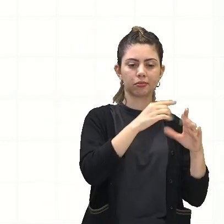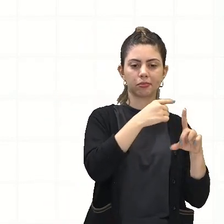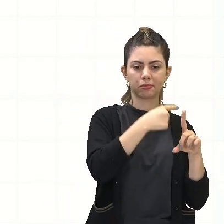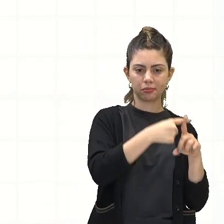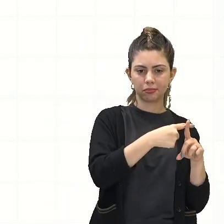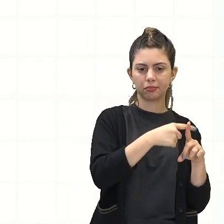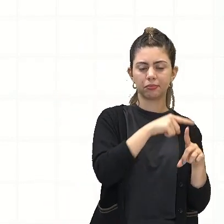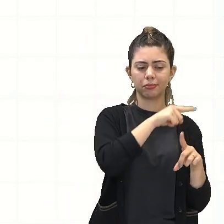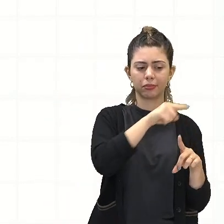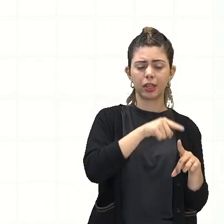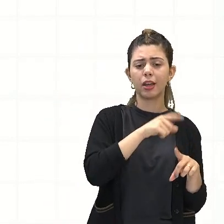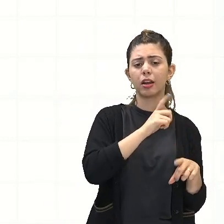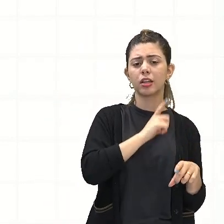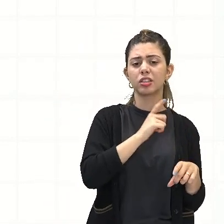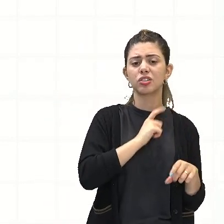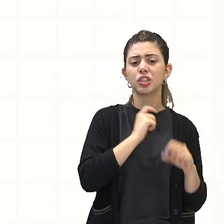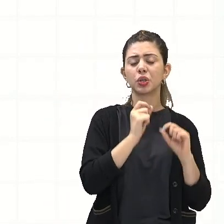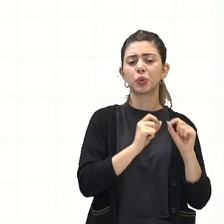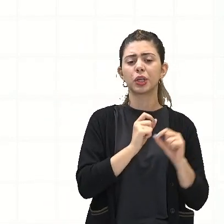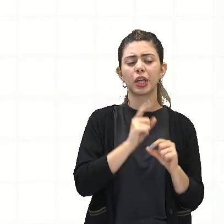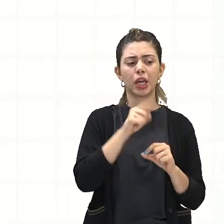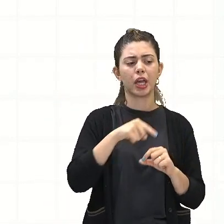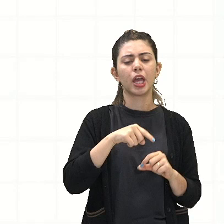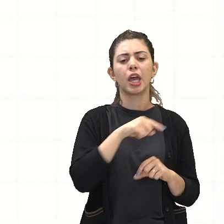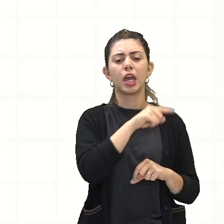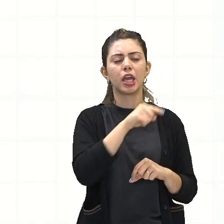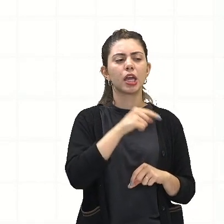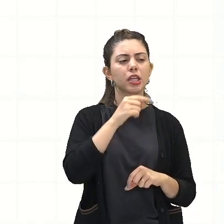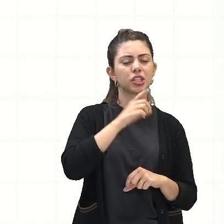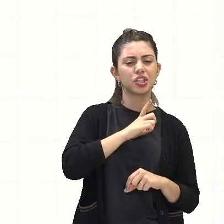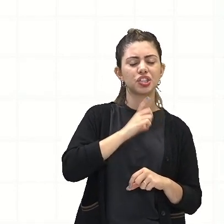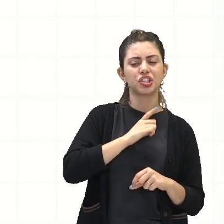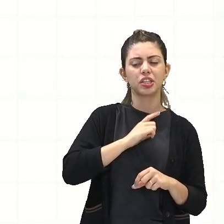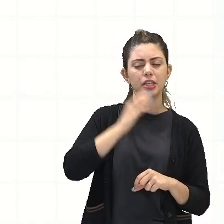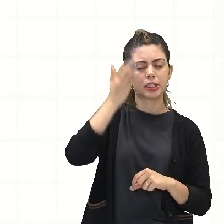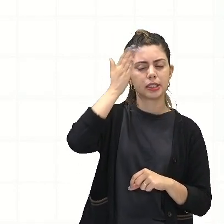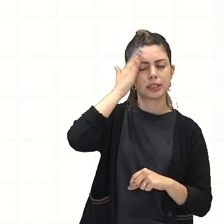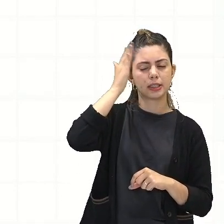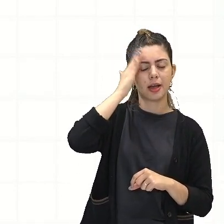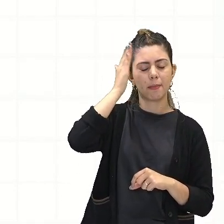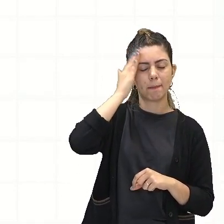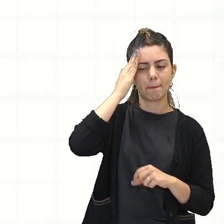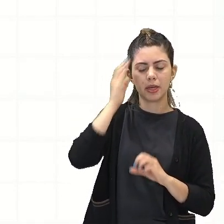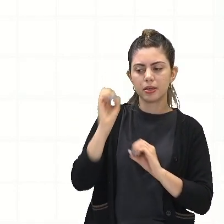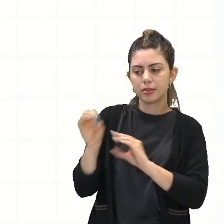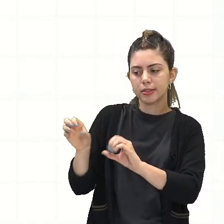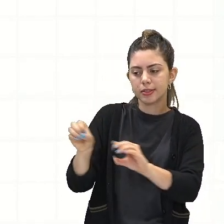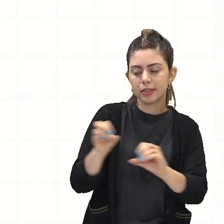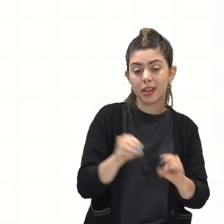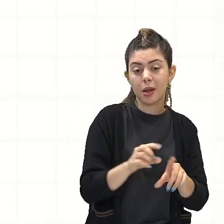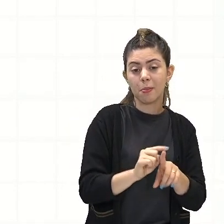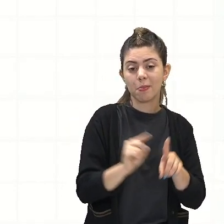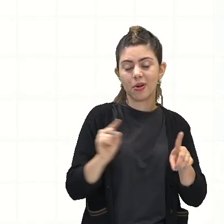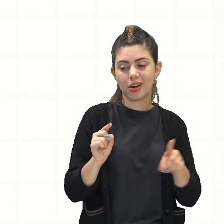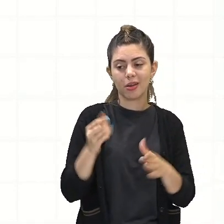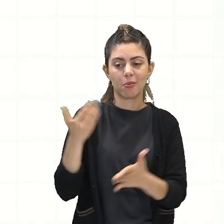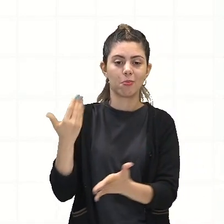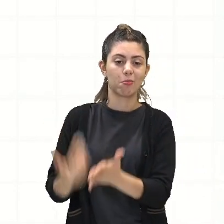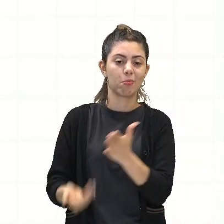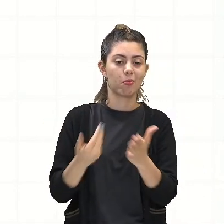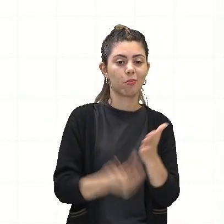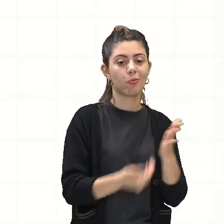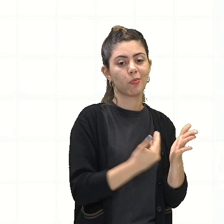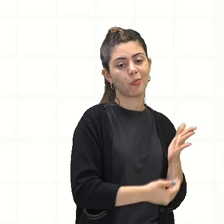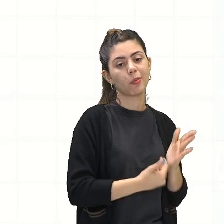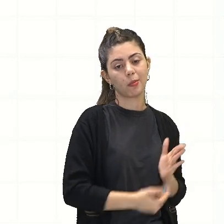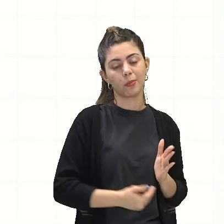influência, vai perder terras também. Então, as monarquias cada vez mais fortalecidas, vão ficar cada vez